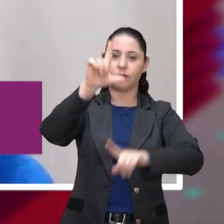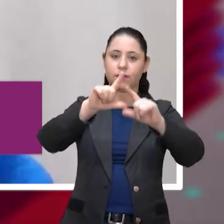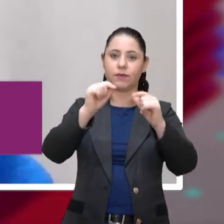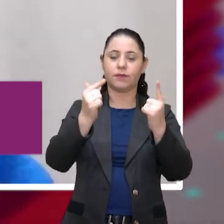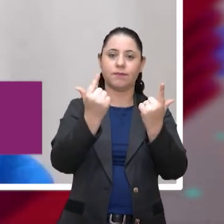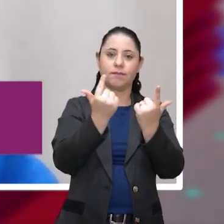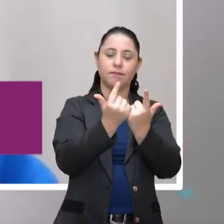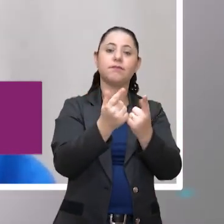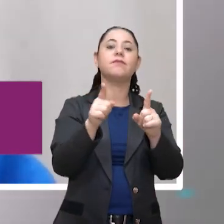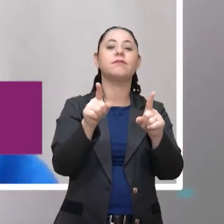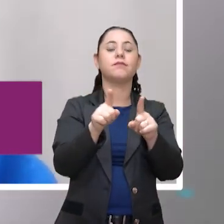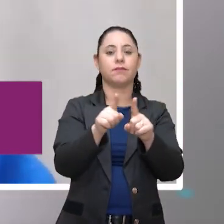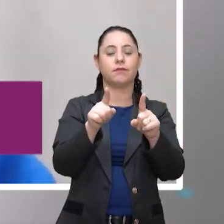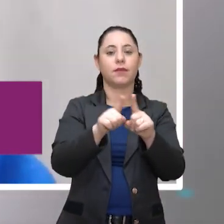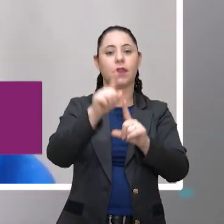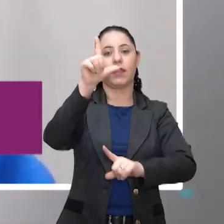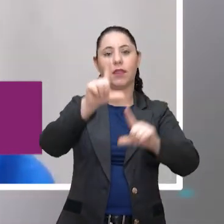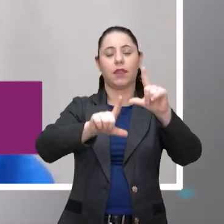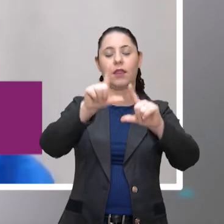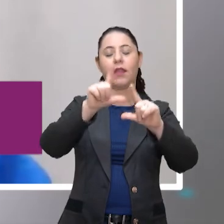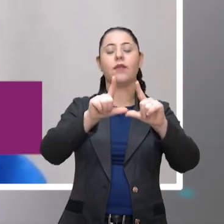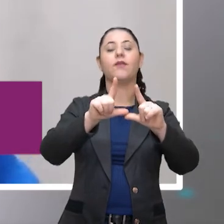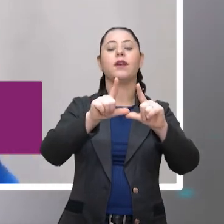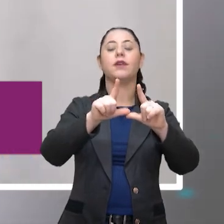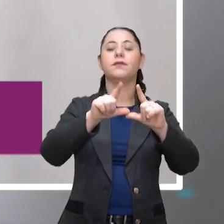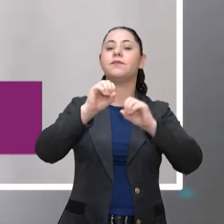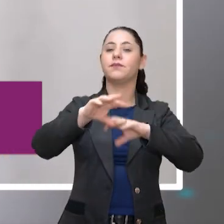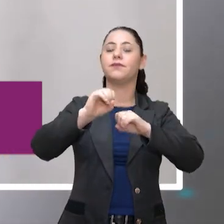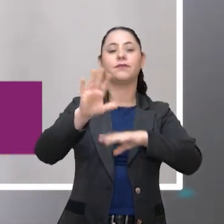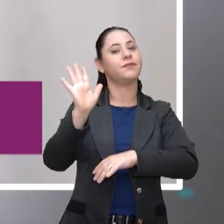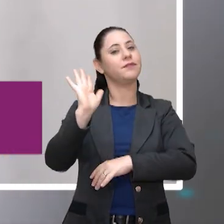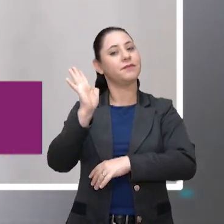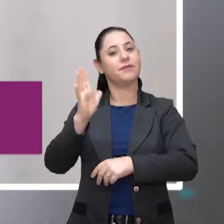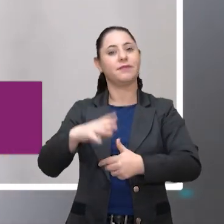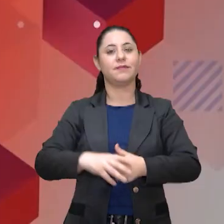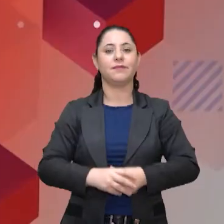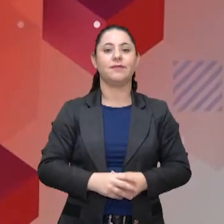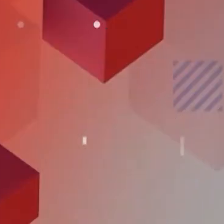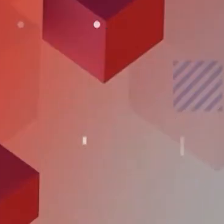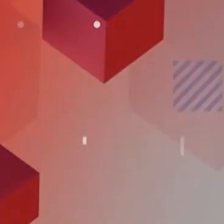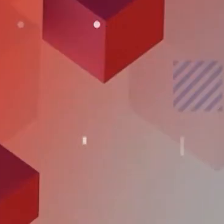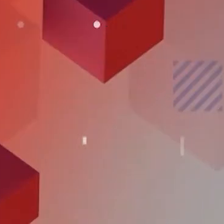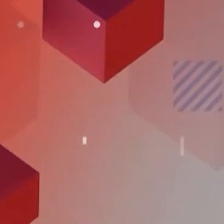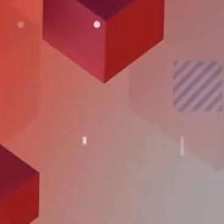TV Alenes e também pela TV Educativa. Até a próxima edição.